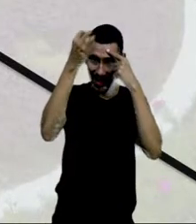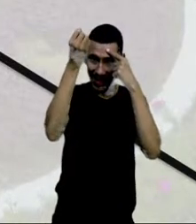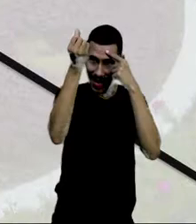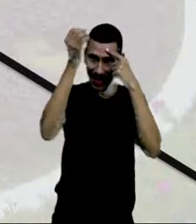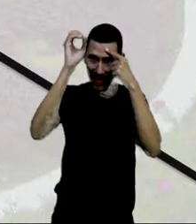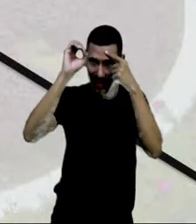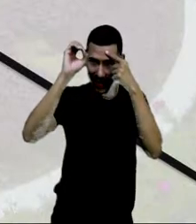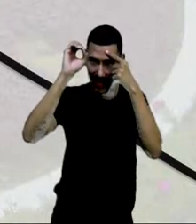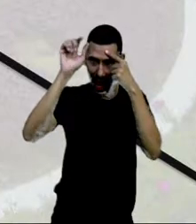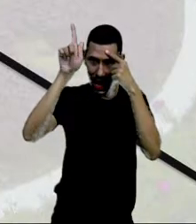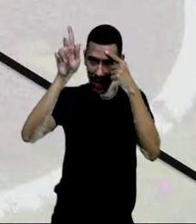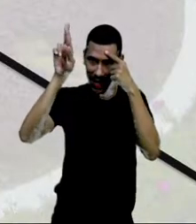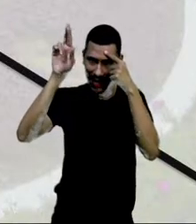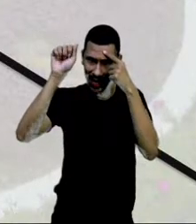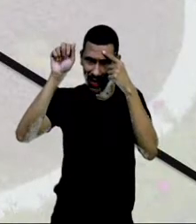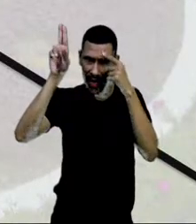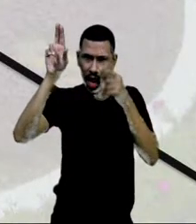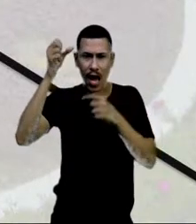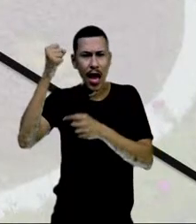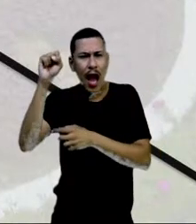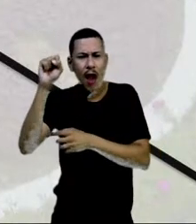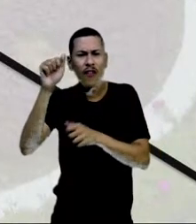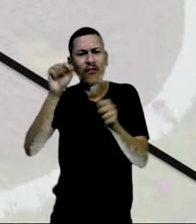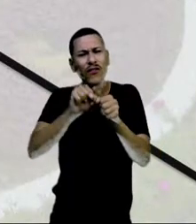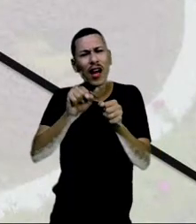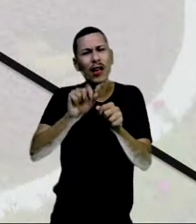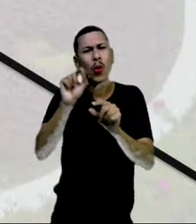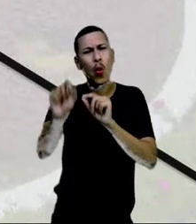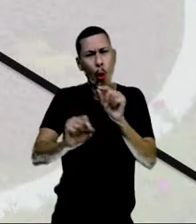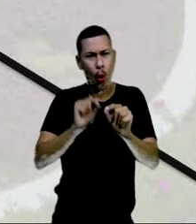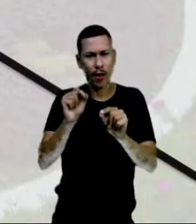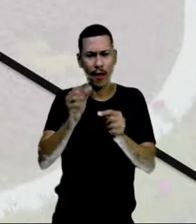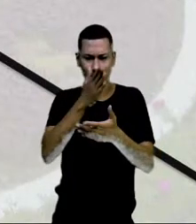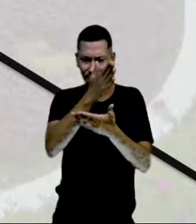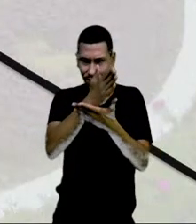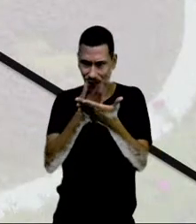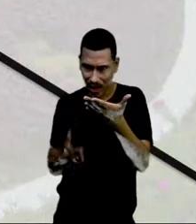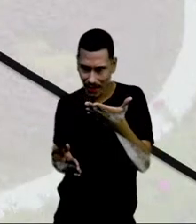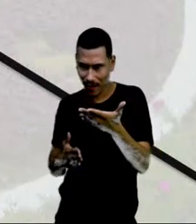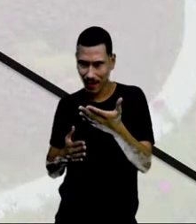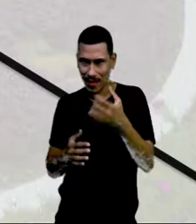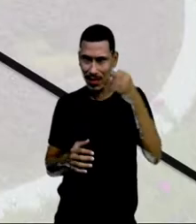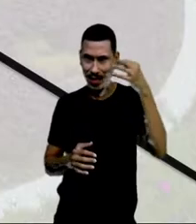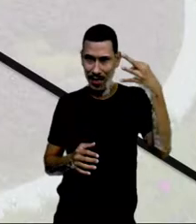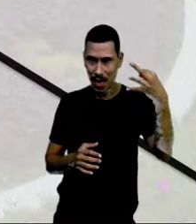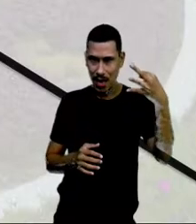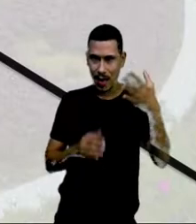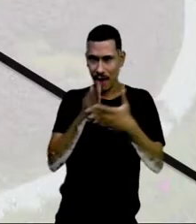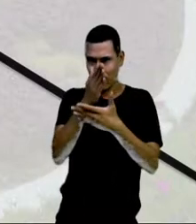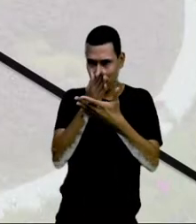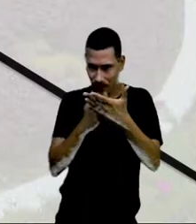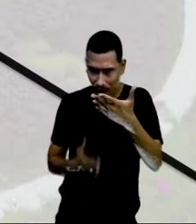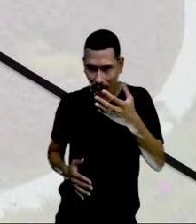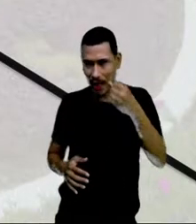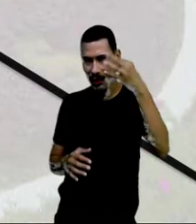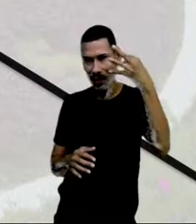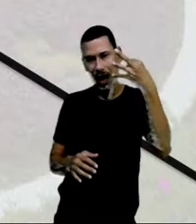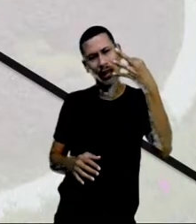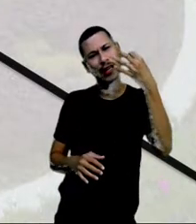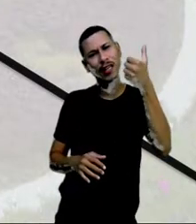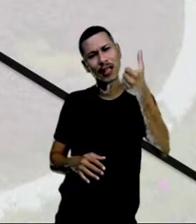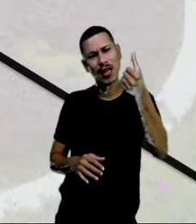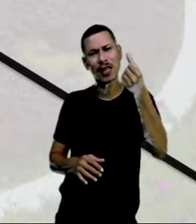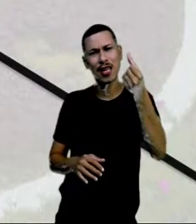360 graus, o que é que a gente vai então fazer? Vamos dividir 360 em 12